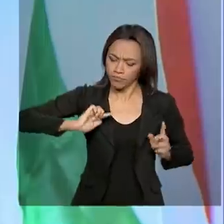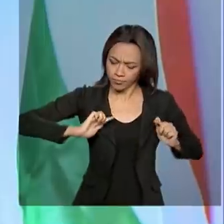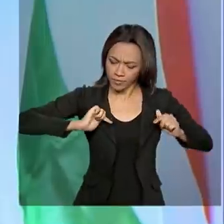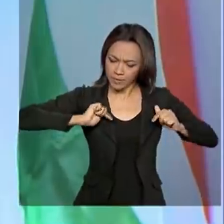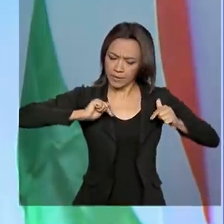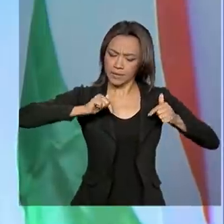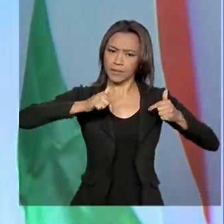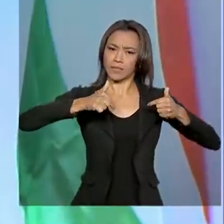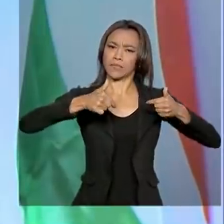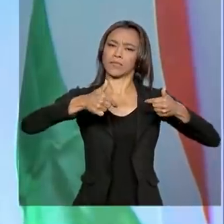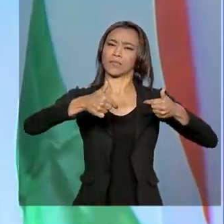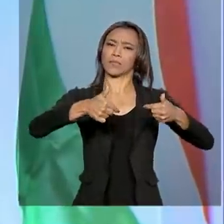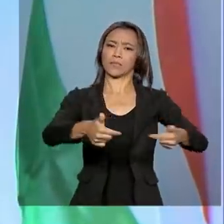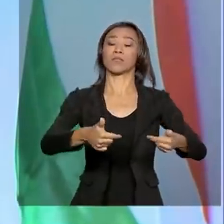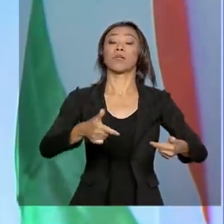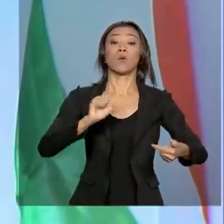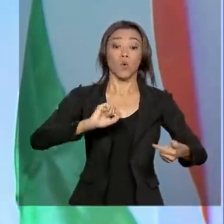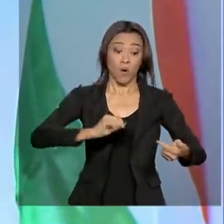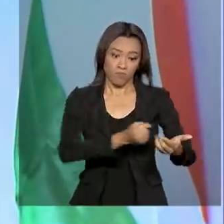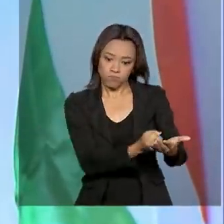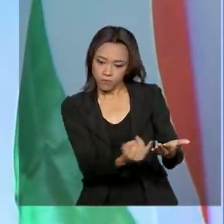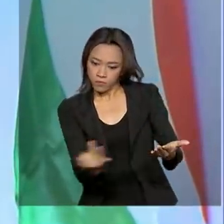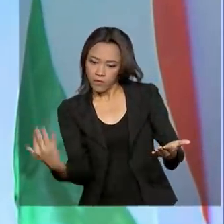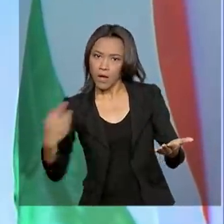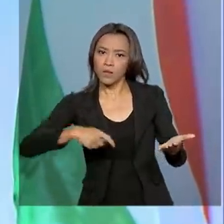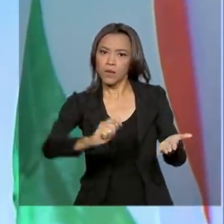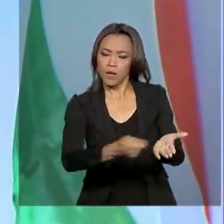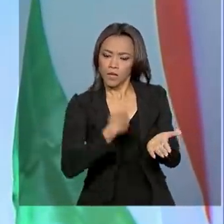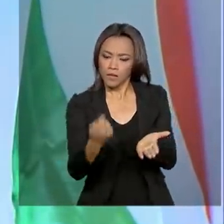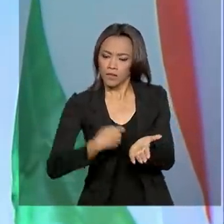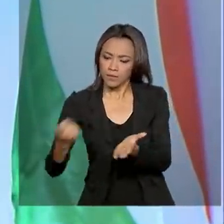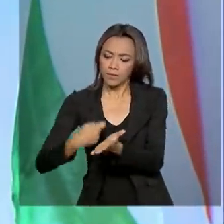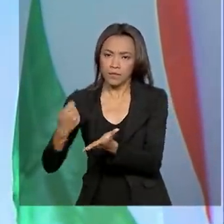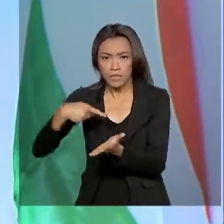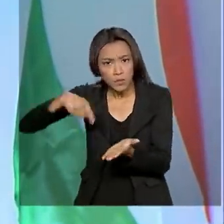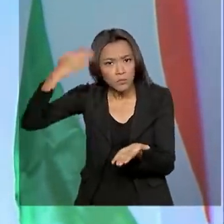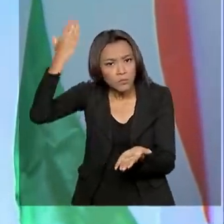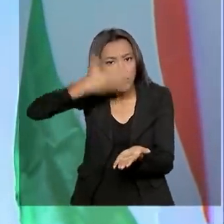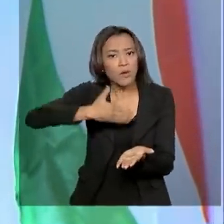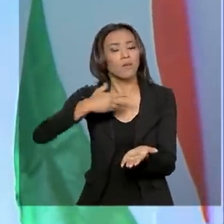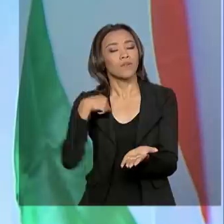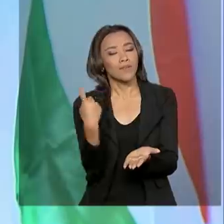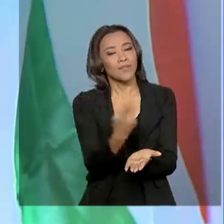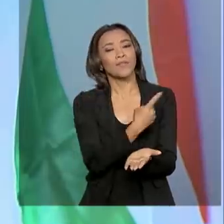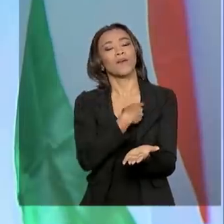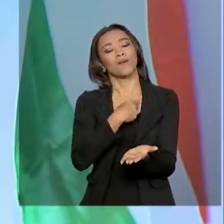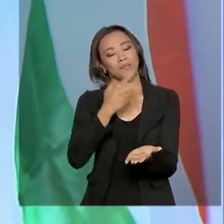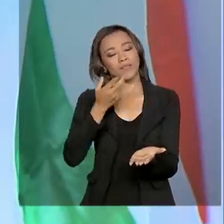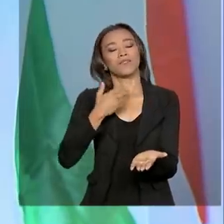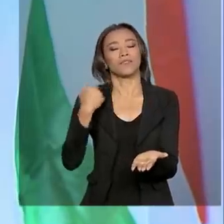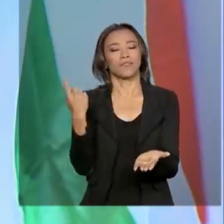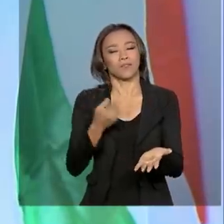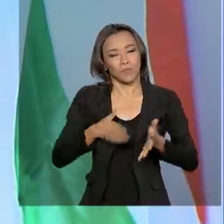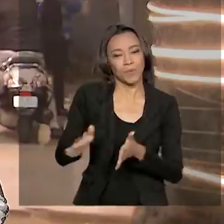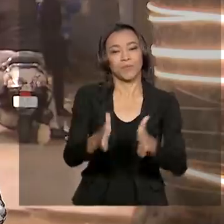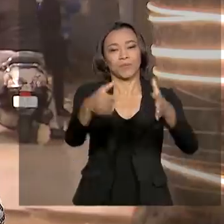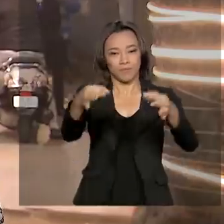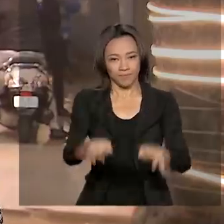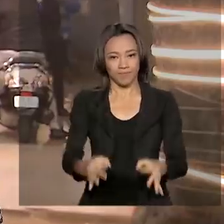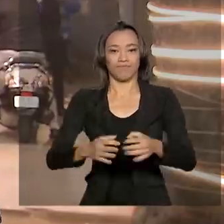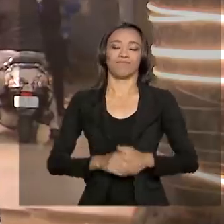A quantidade de acordos aqui assinados mostram que nós estamos cada vez mais no caminho certo.